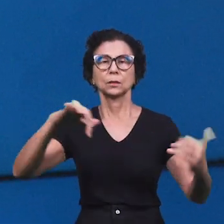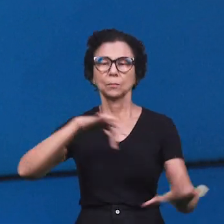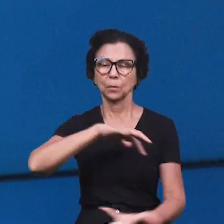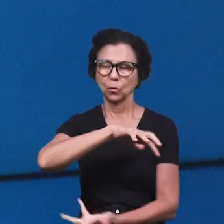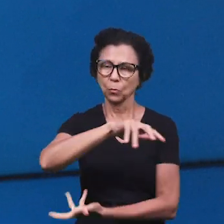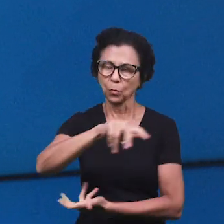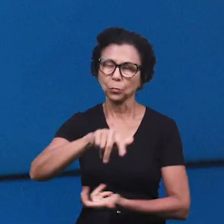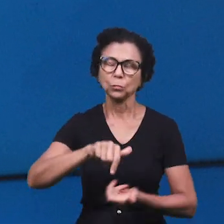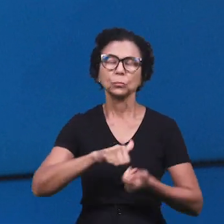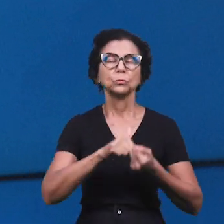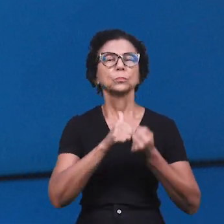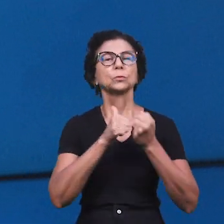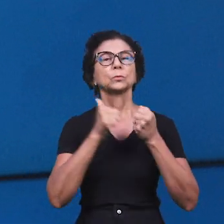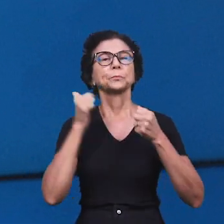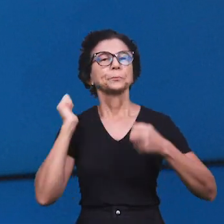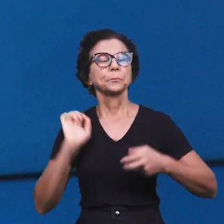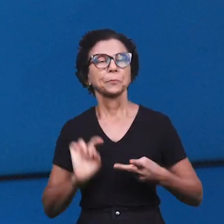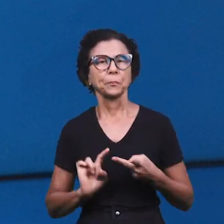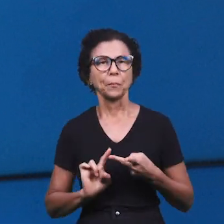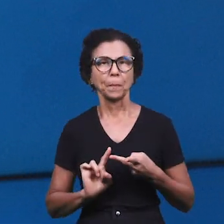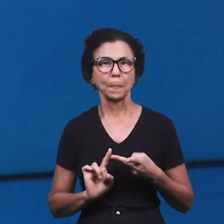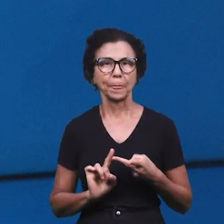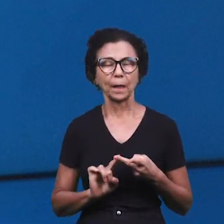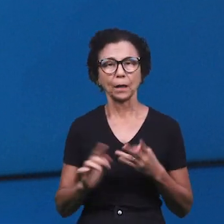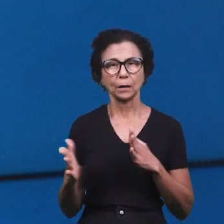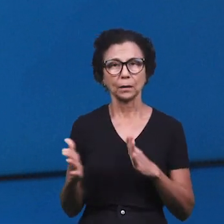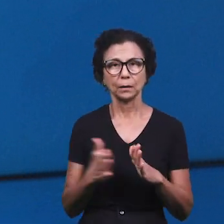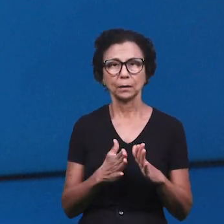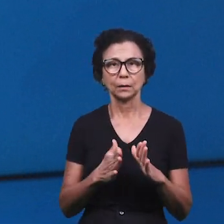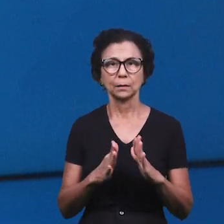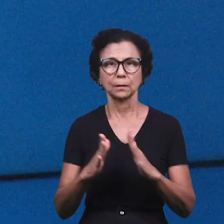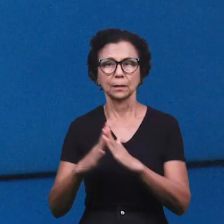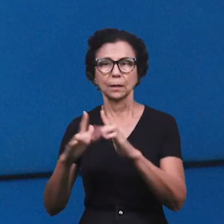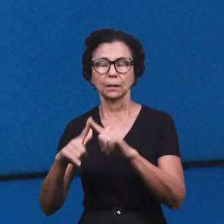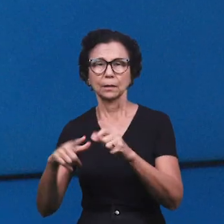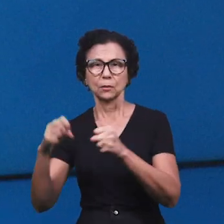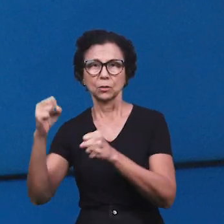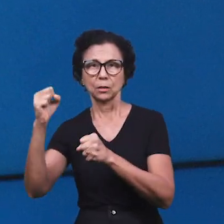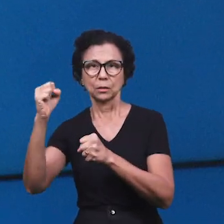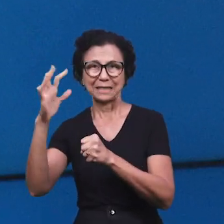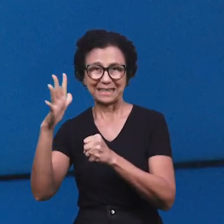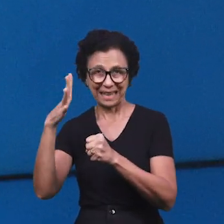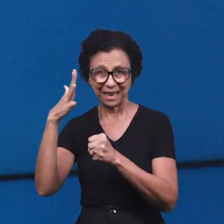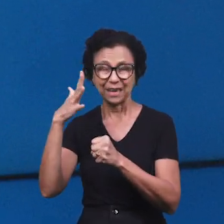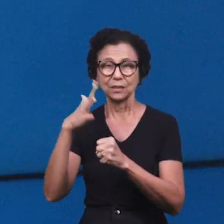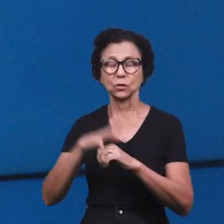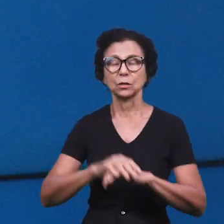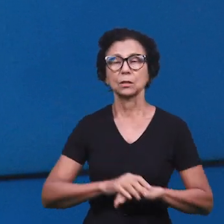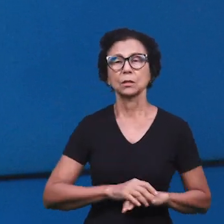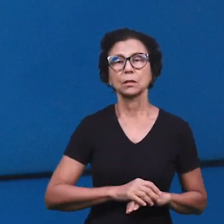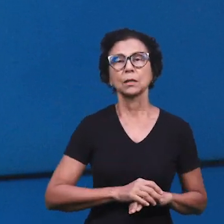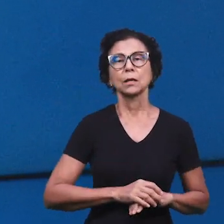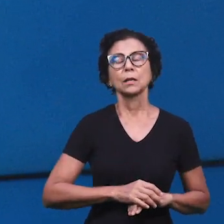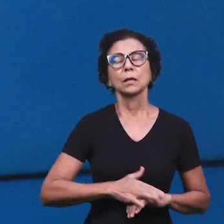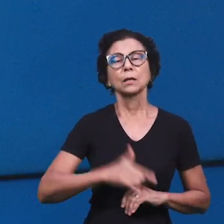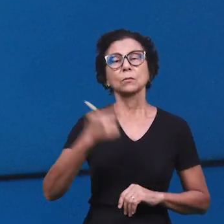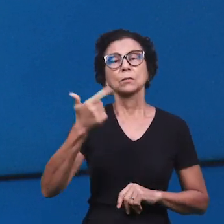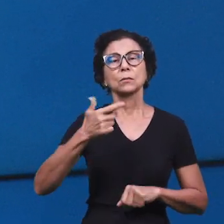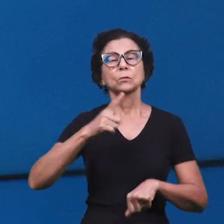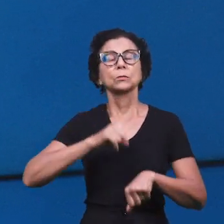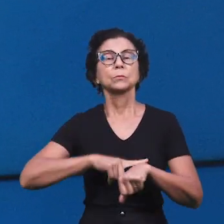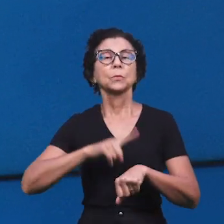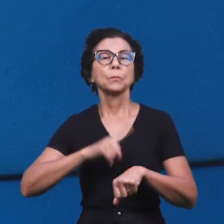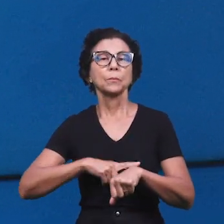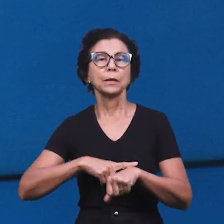um segundo momento do derramamento do Espírito Santo, que é exatamente prefigurado lá no Velho Testamento pela chuva serôdia,